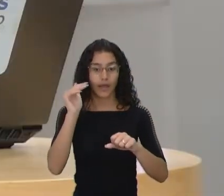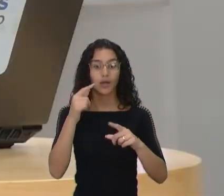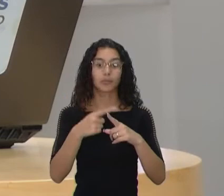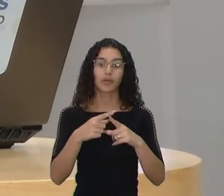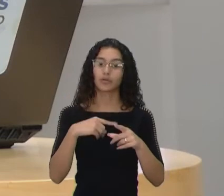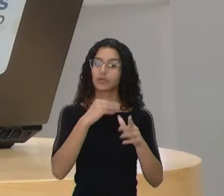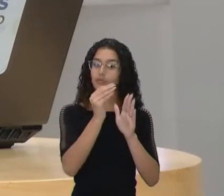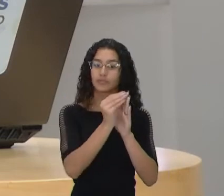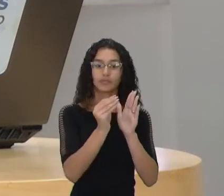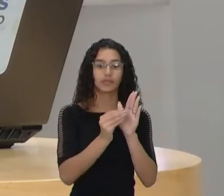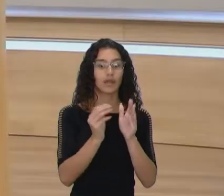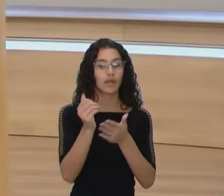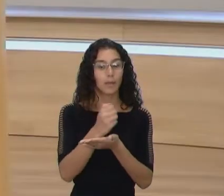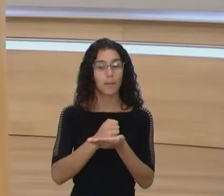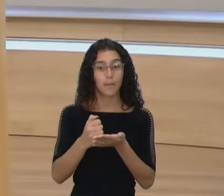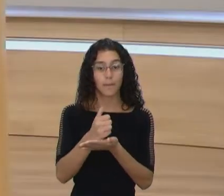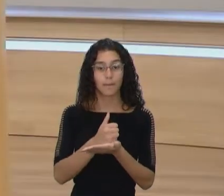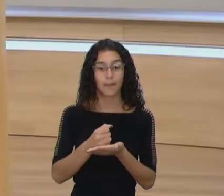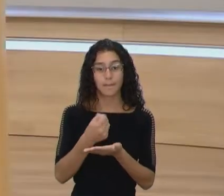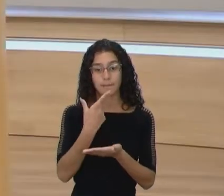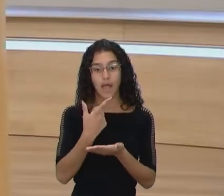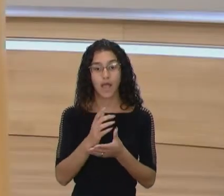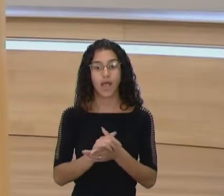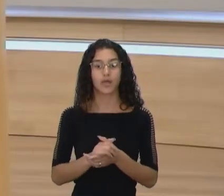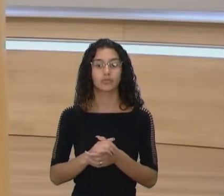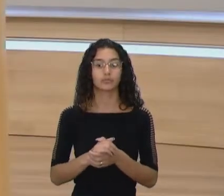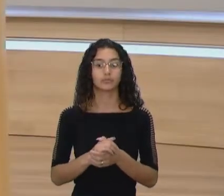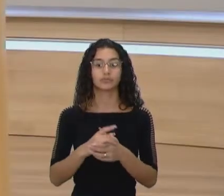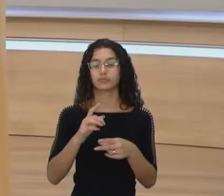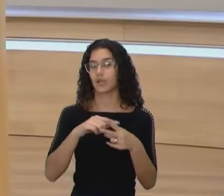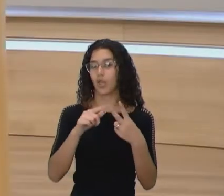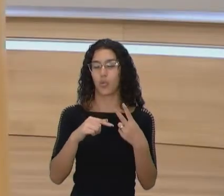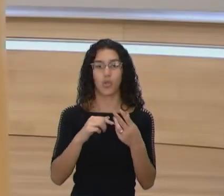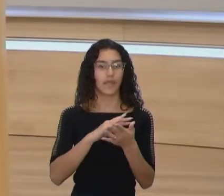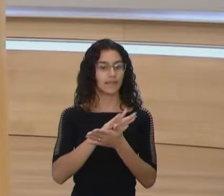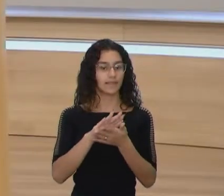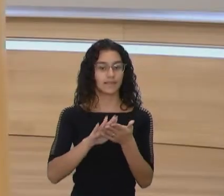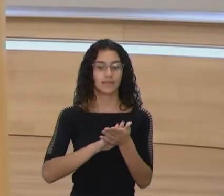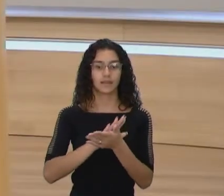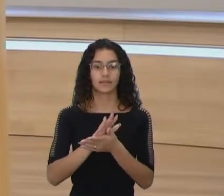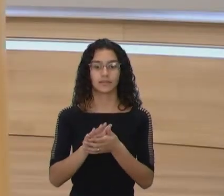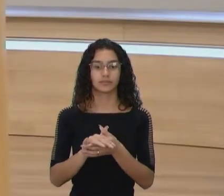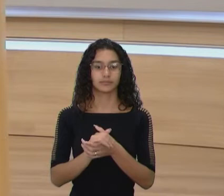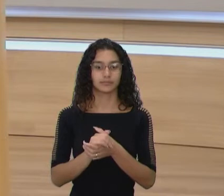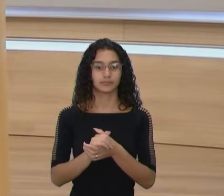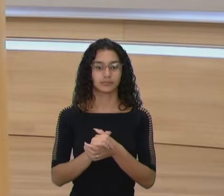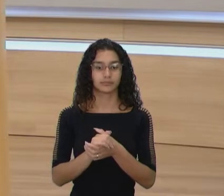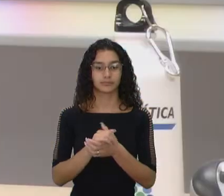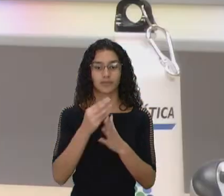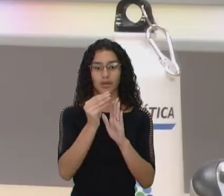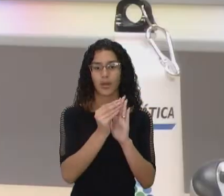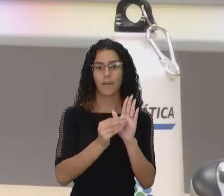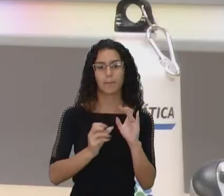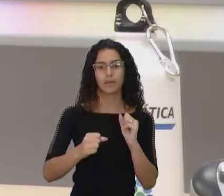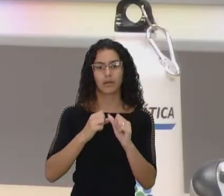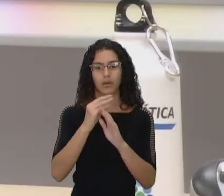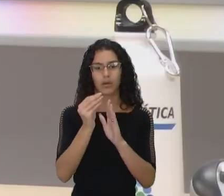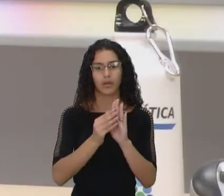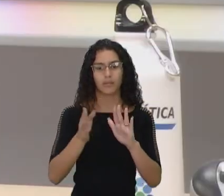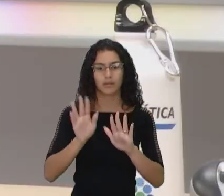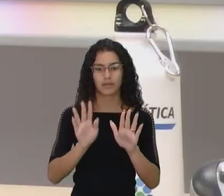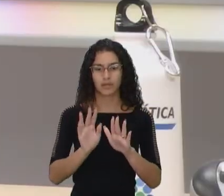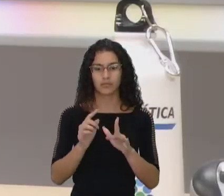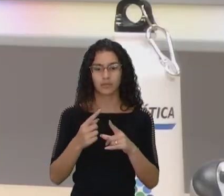eu não pus nada. Um remédio mais caro. Não pus lençol, não pus nada. No roupas poderia até entrar, mas mesmo assim